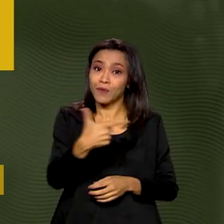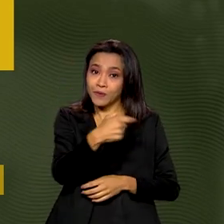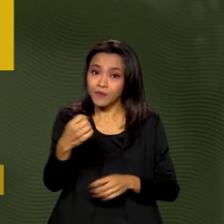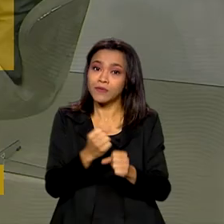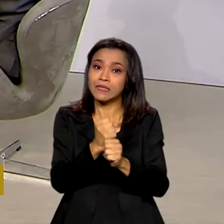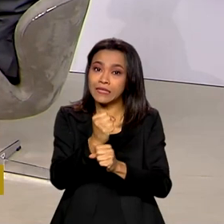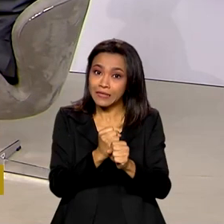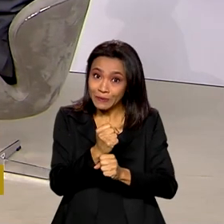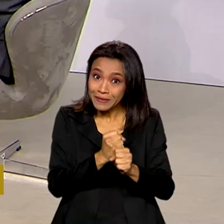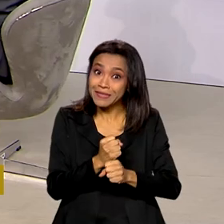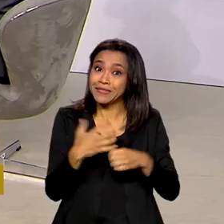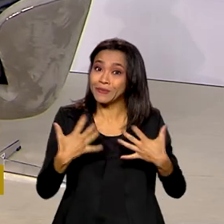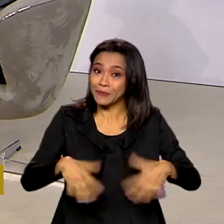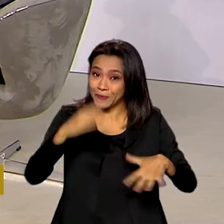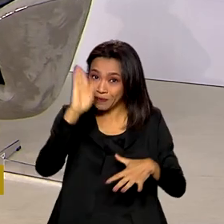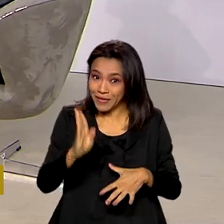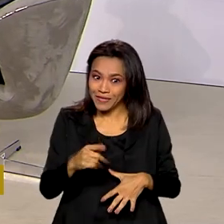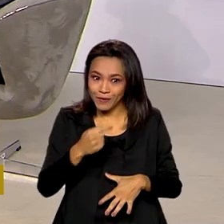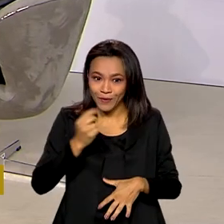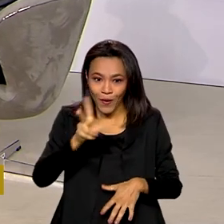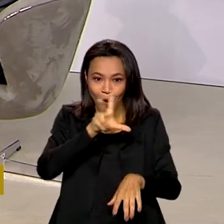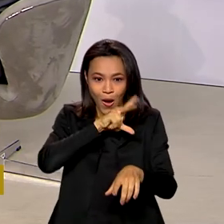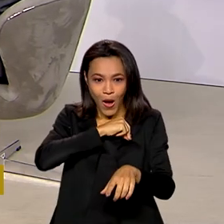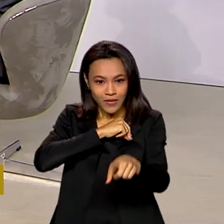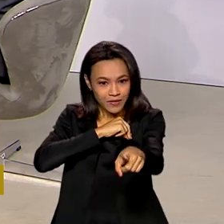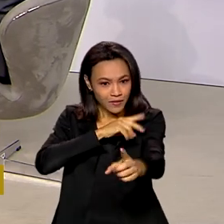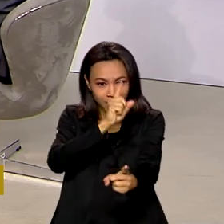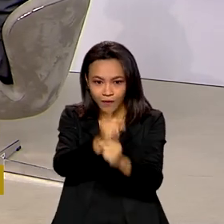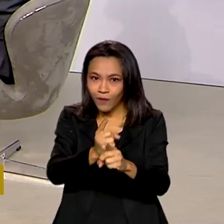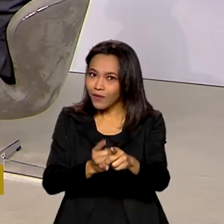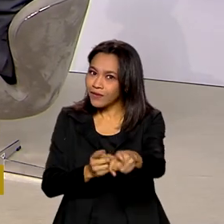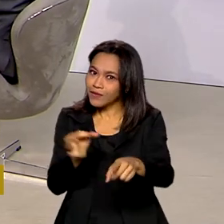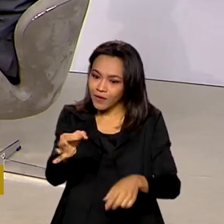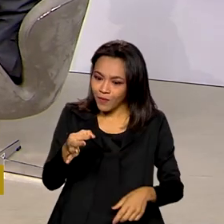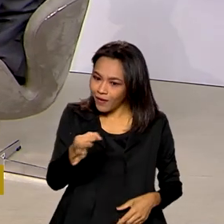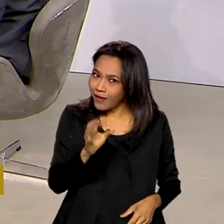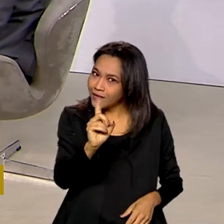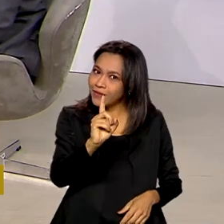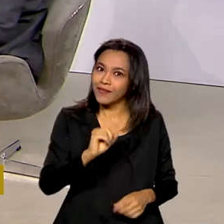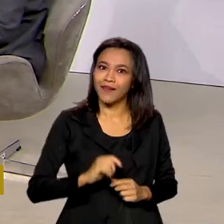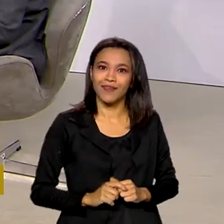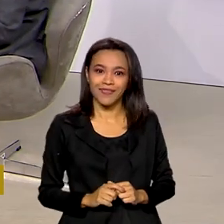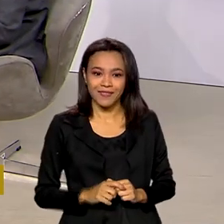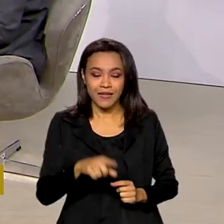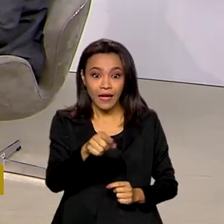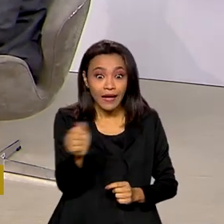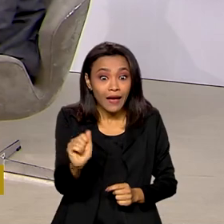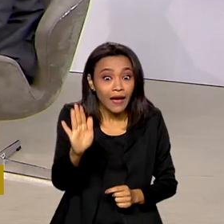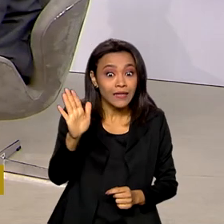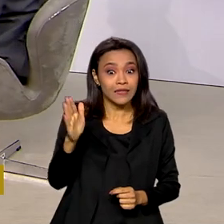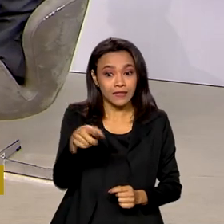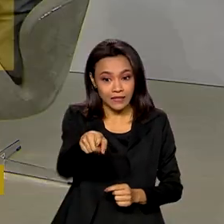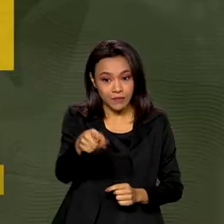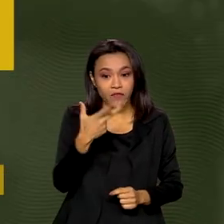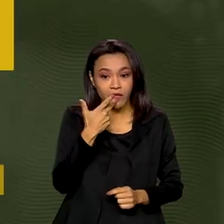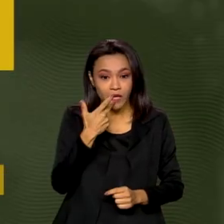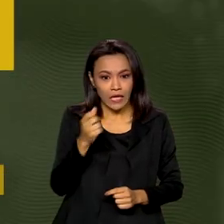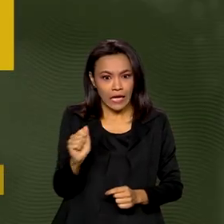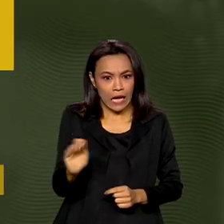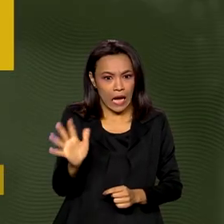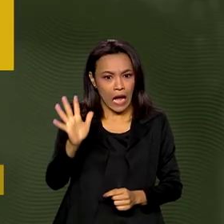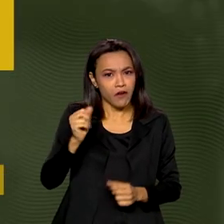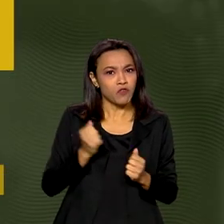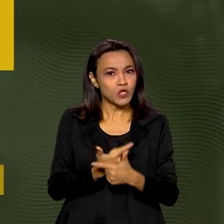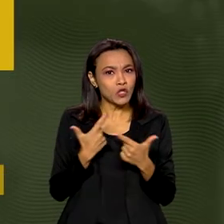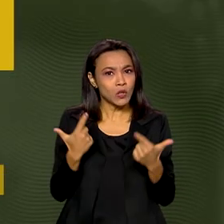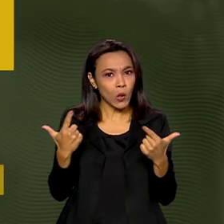Olha, que coisa interessante, né? Não é todo mundo que consegue uma moeda dessa, nem não, hoje em dia, né? É caríssimo. Caríssimo. Quanto se paga? Tem sorte. É